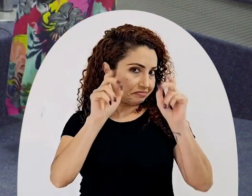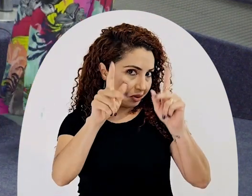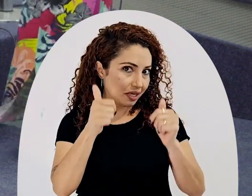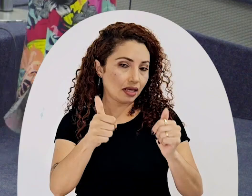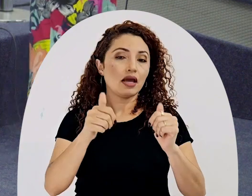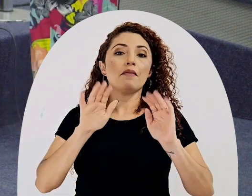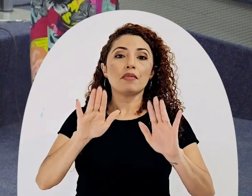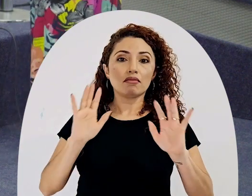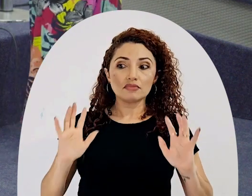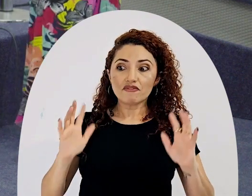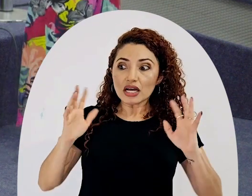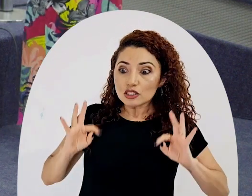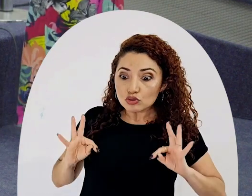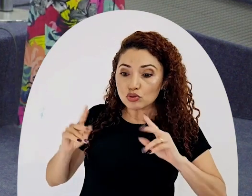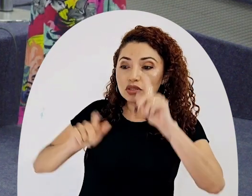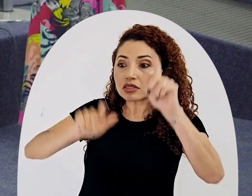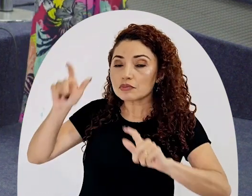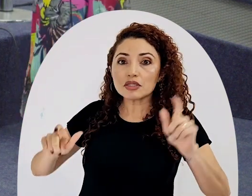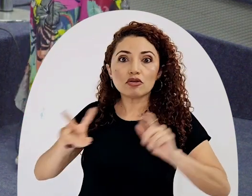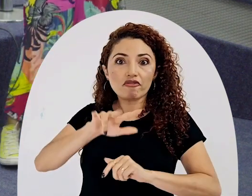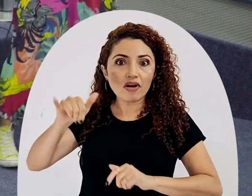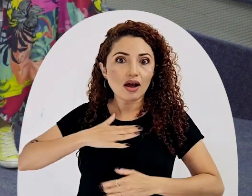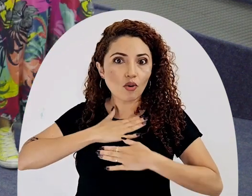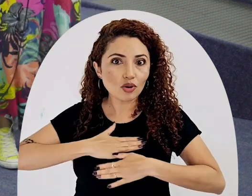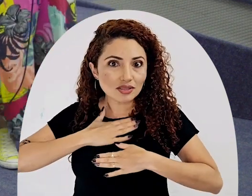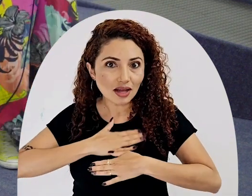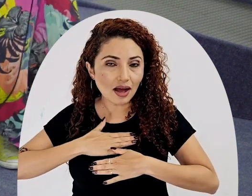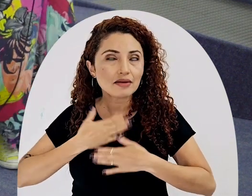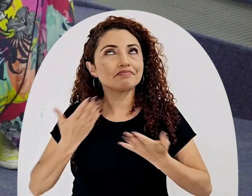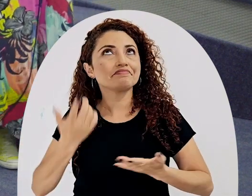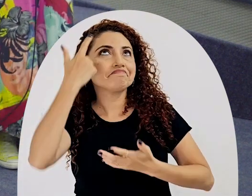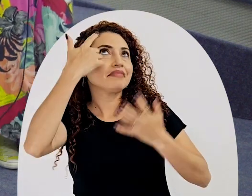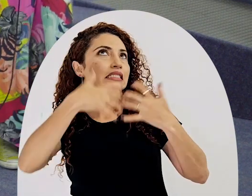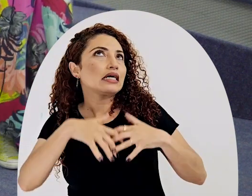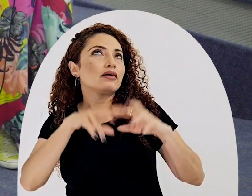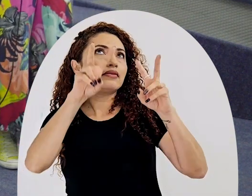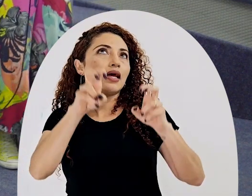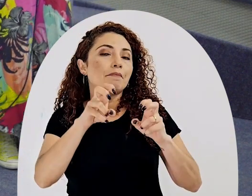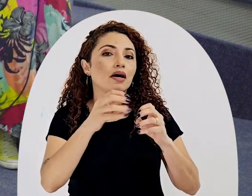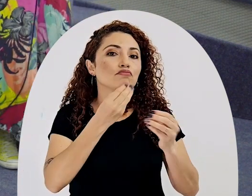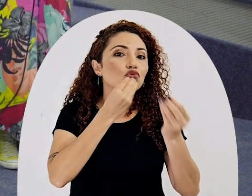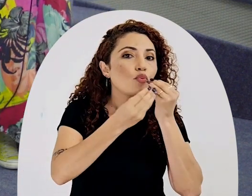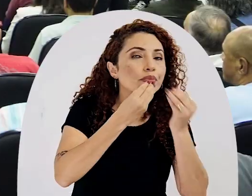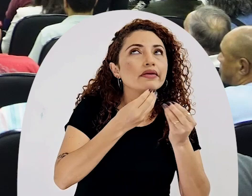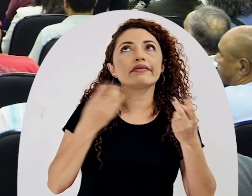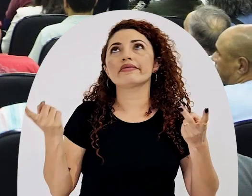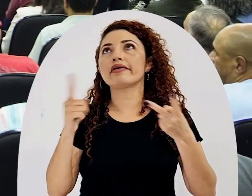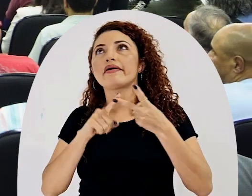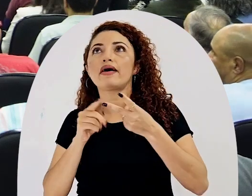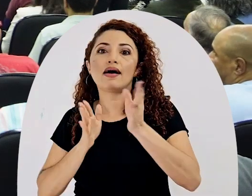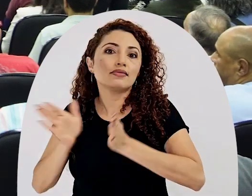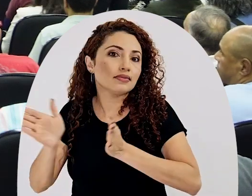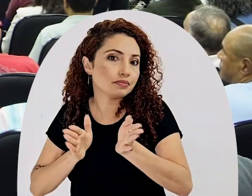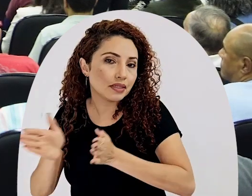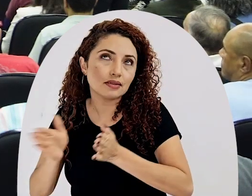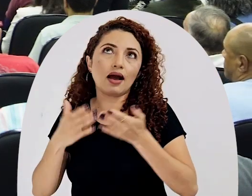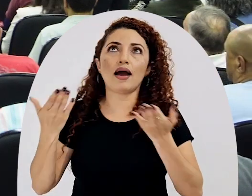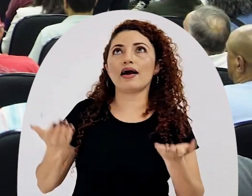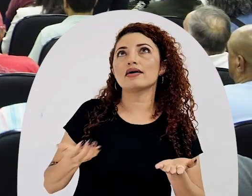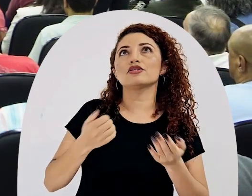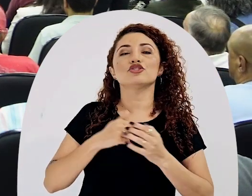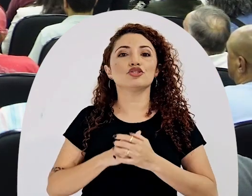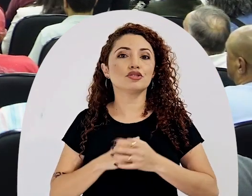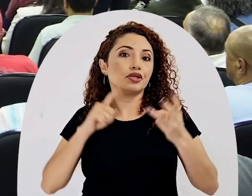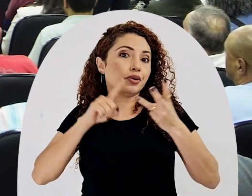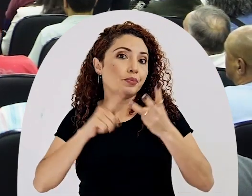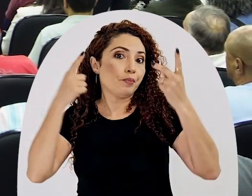Pensando na comida, pensando na acessibilidade, Pensando na música, eu sempre